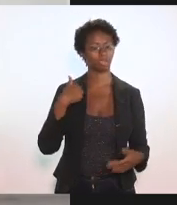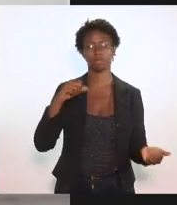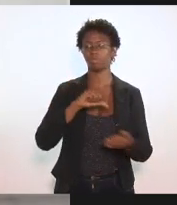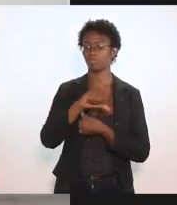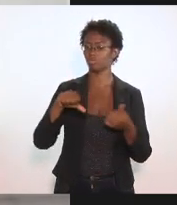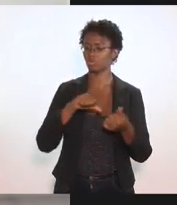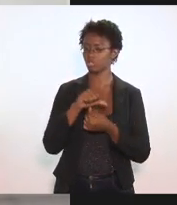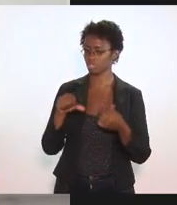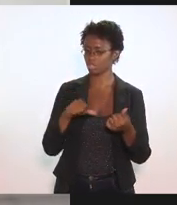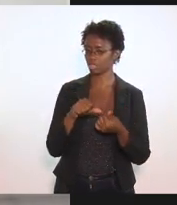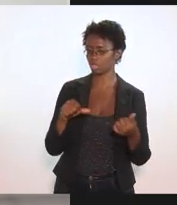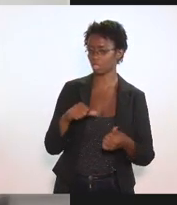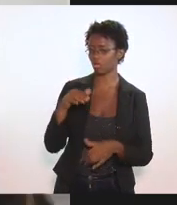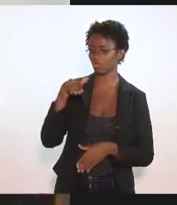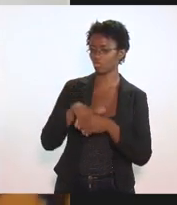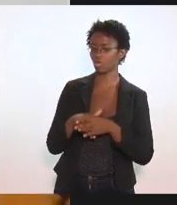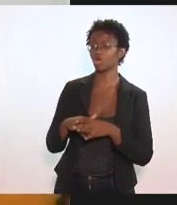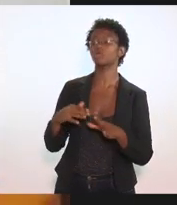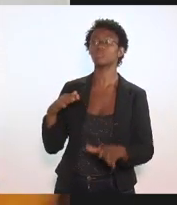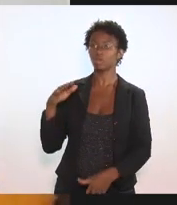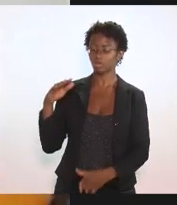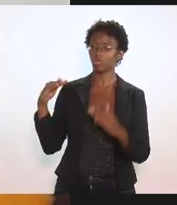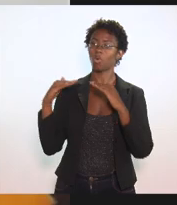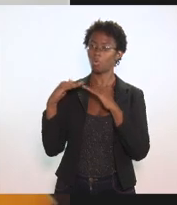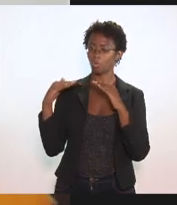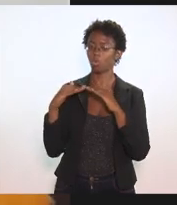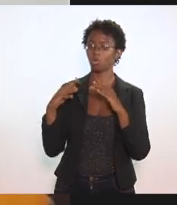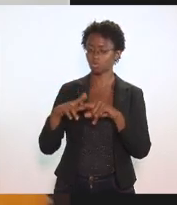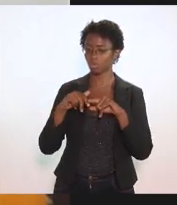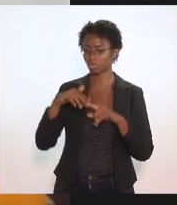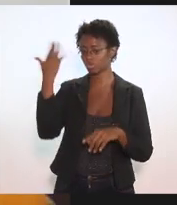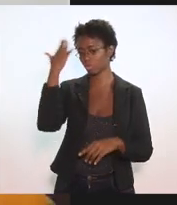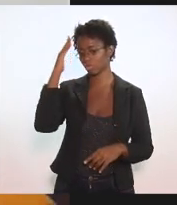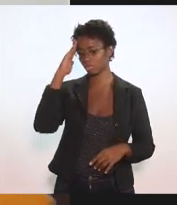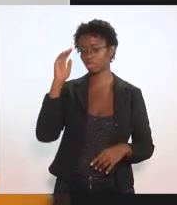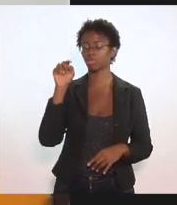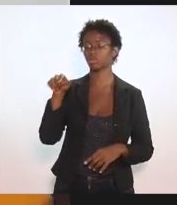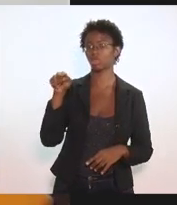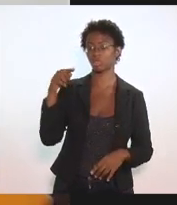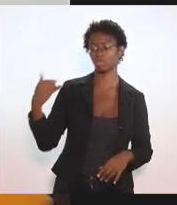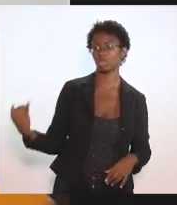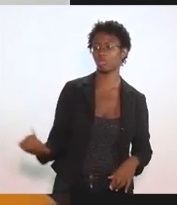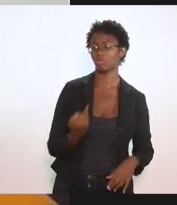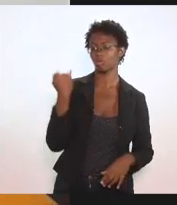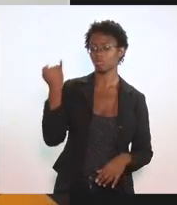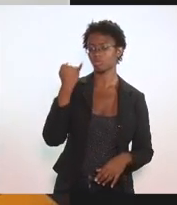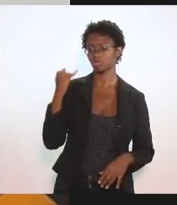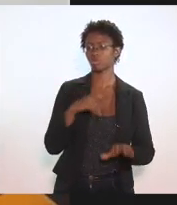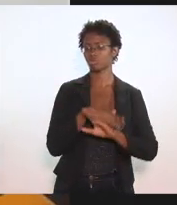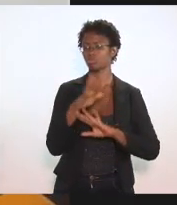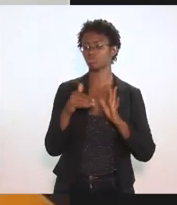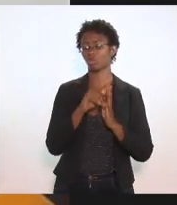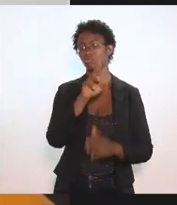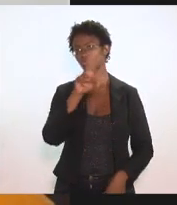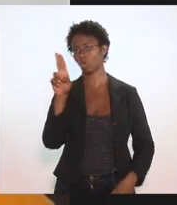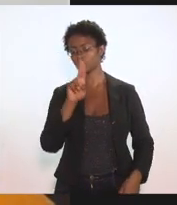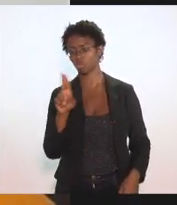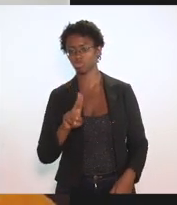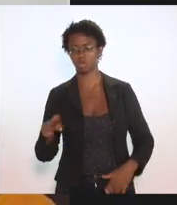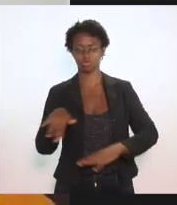para favorável, entendendo também as especificidades que leva todos os nomes de logradouros, né?